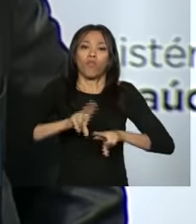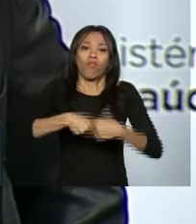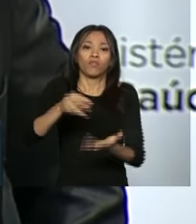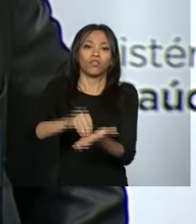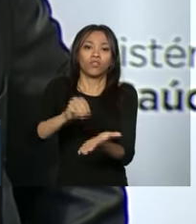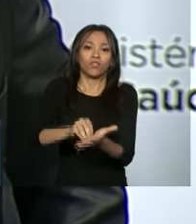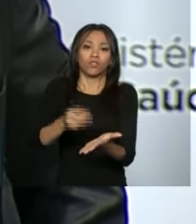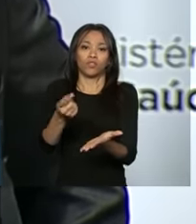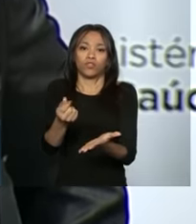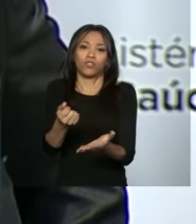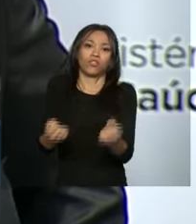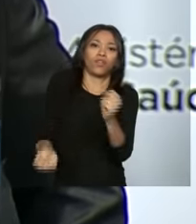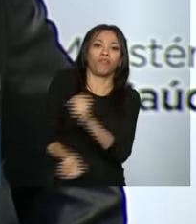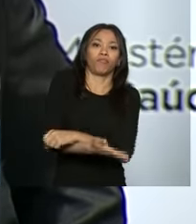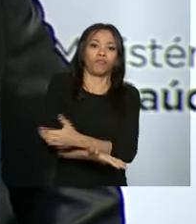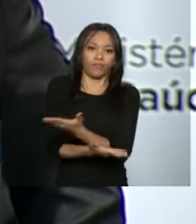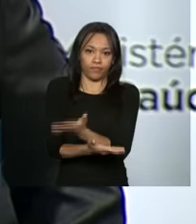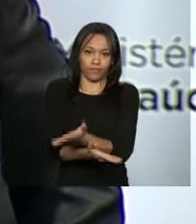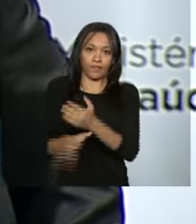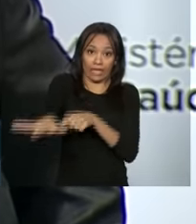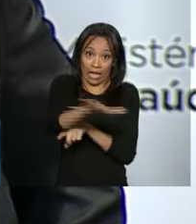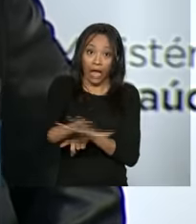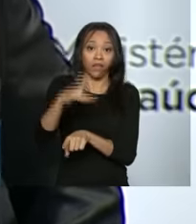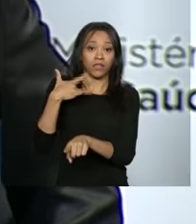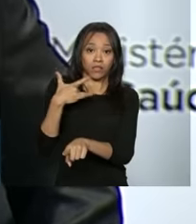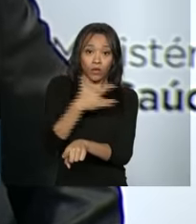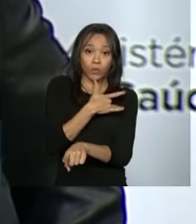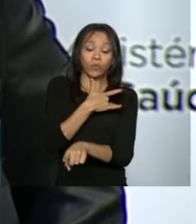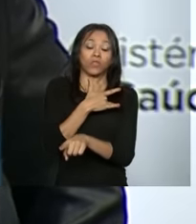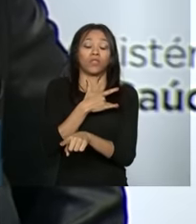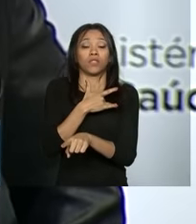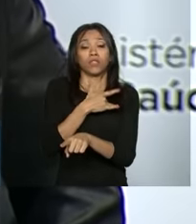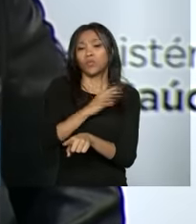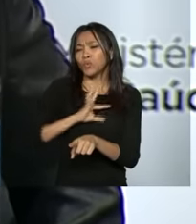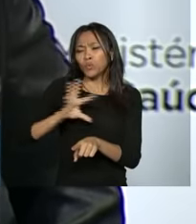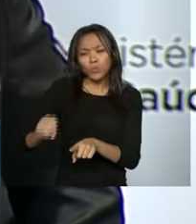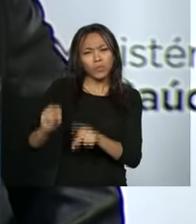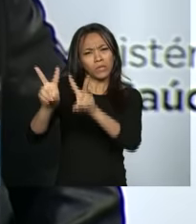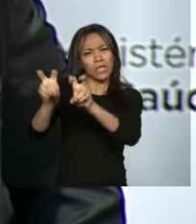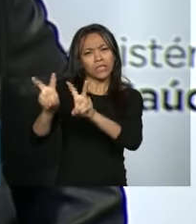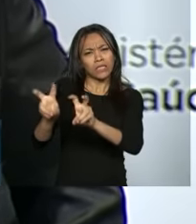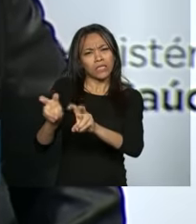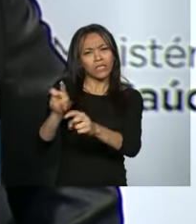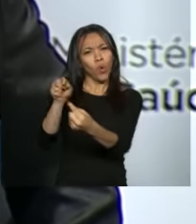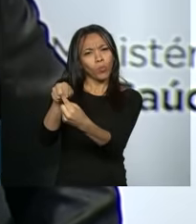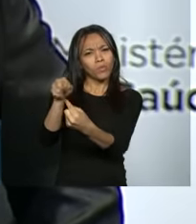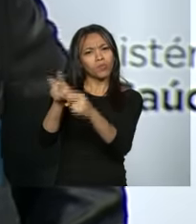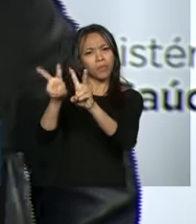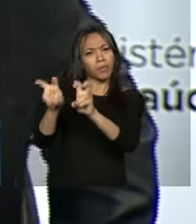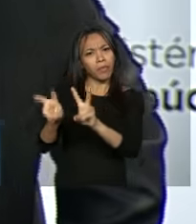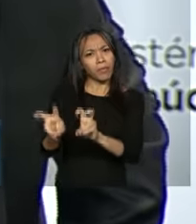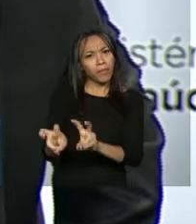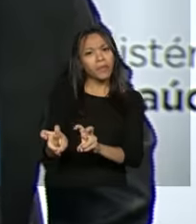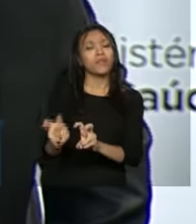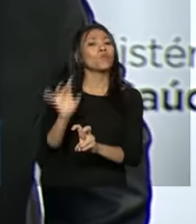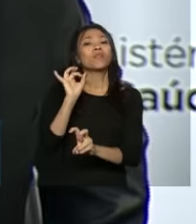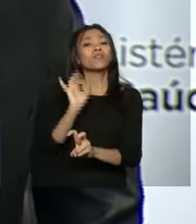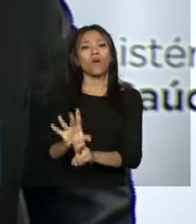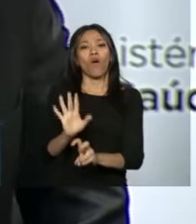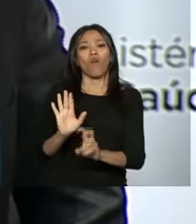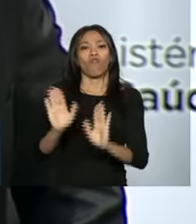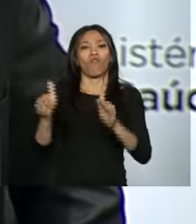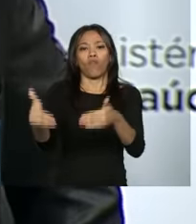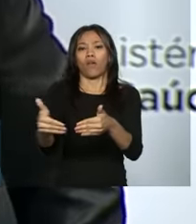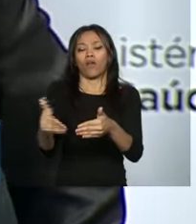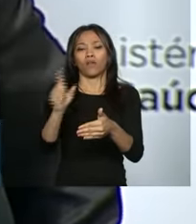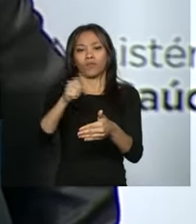eh eh todas as questões discutidas nesse tema não não acabam alcançando apenas exclusivamente hospitais públicos né